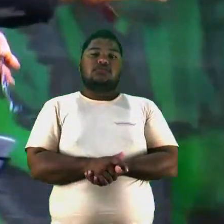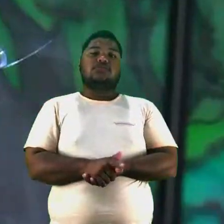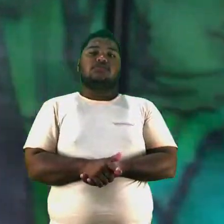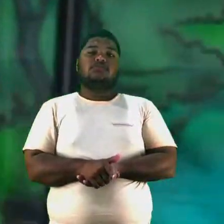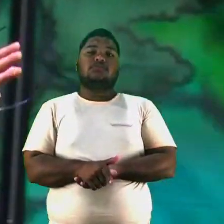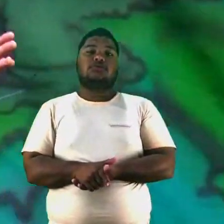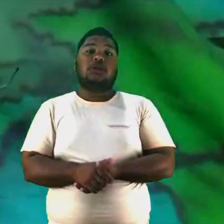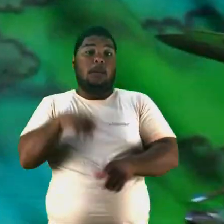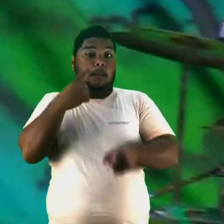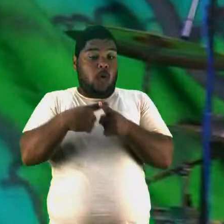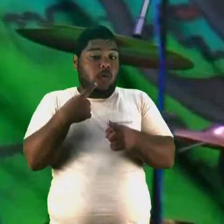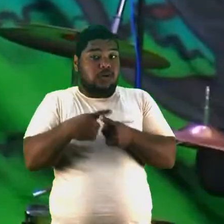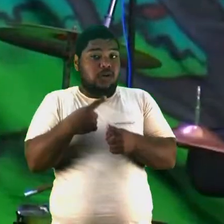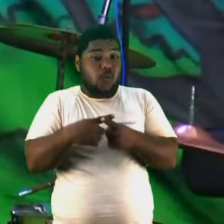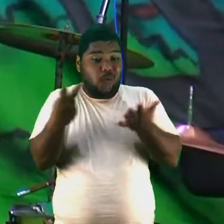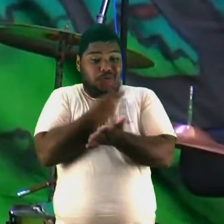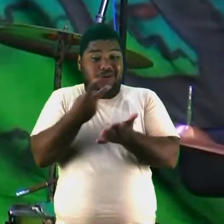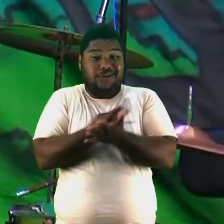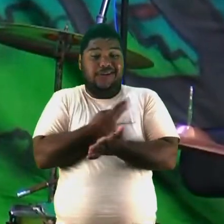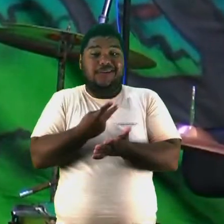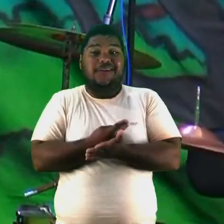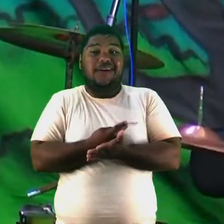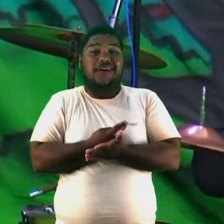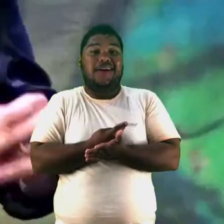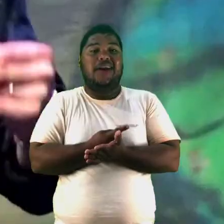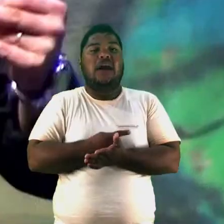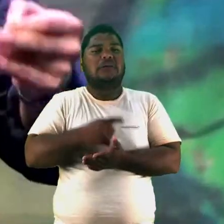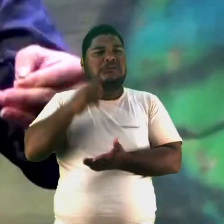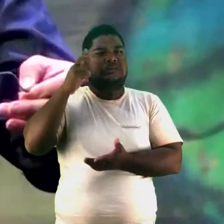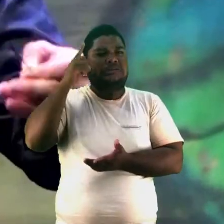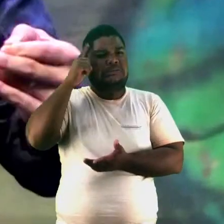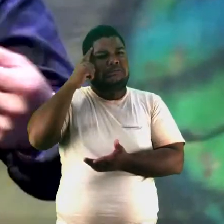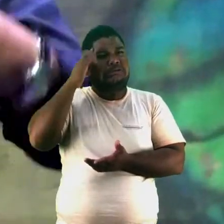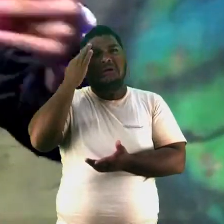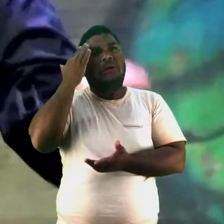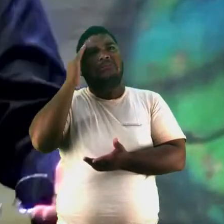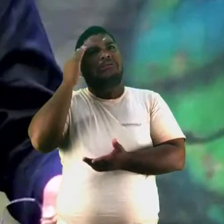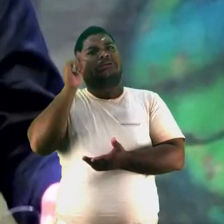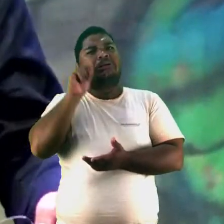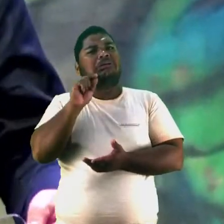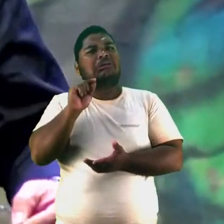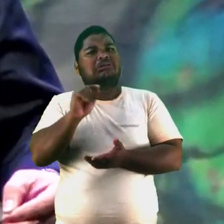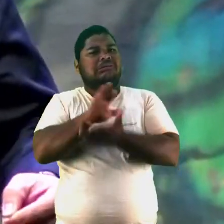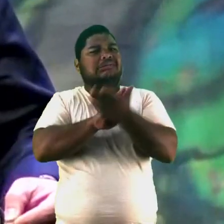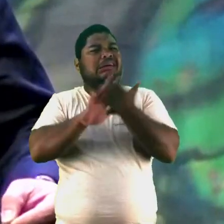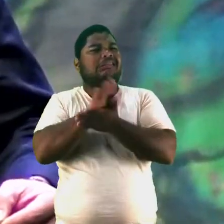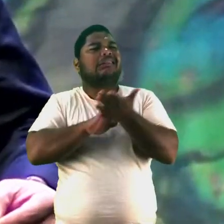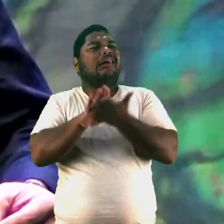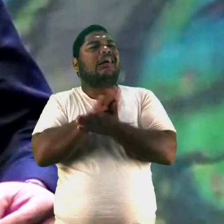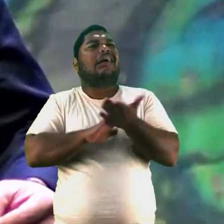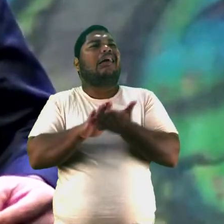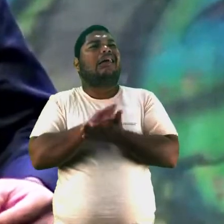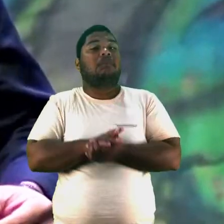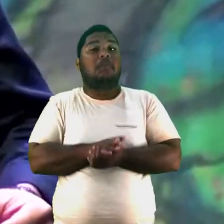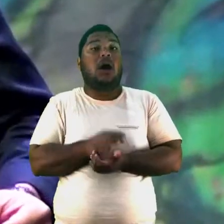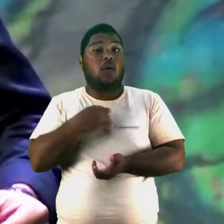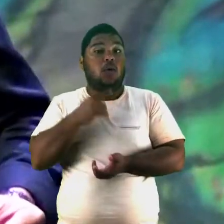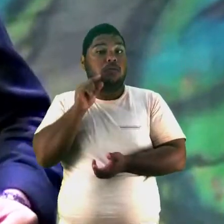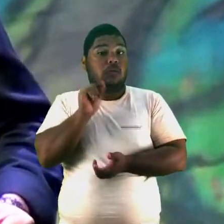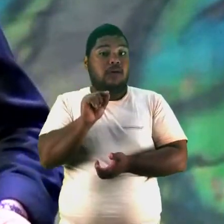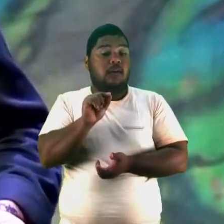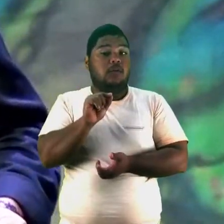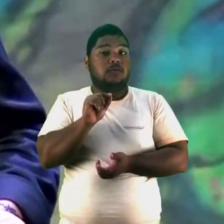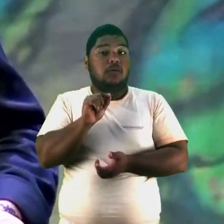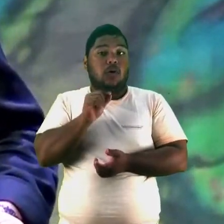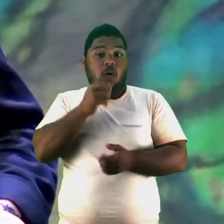Porque um outro erro que se comete é assim: se eu não entendo o que eu estou lendo, não adianta nada. Mas se eu estou falando do sopro